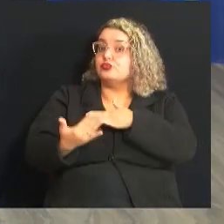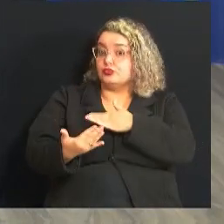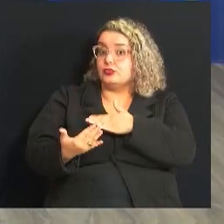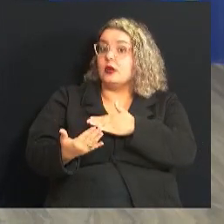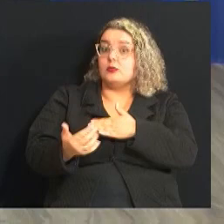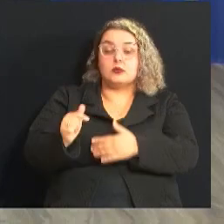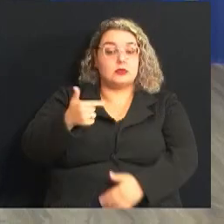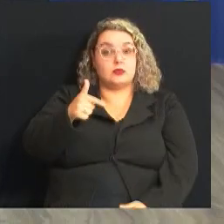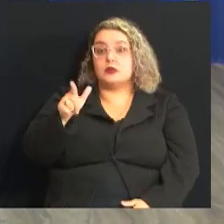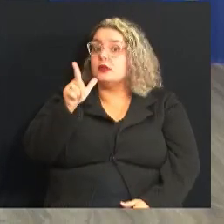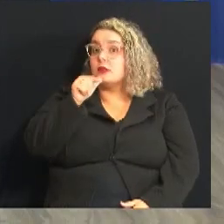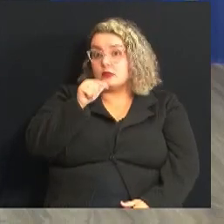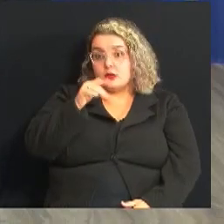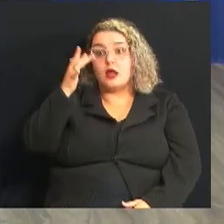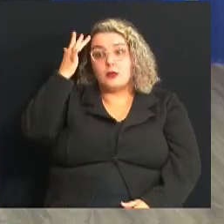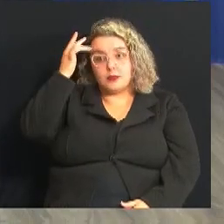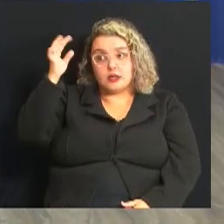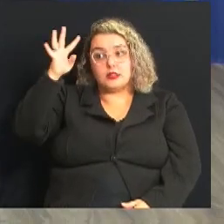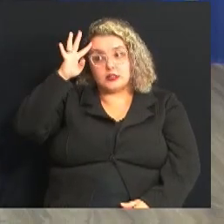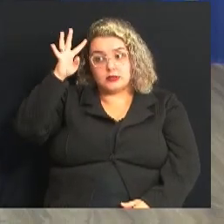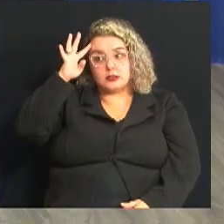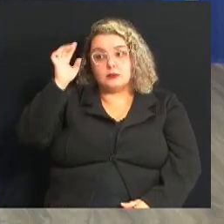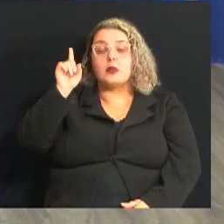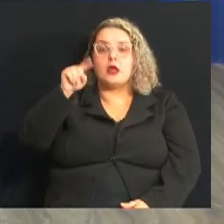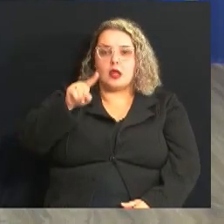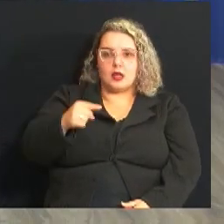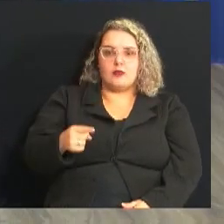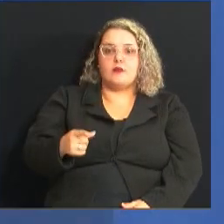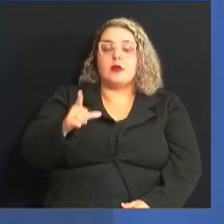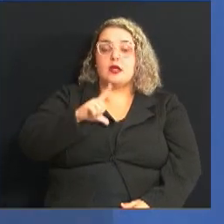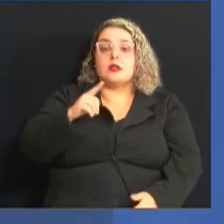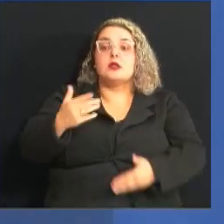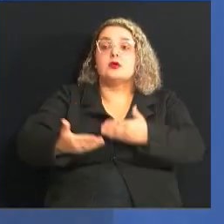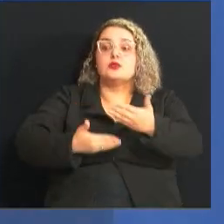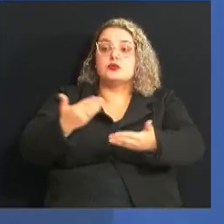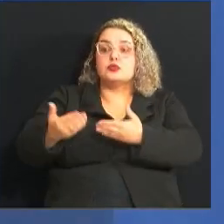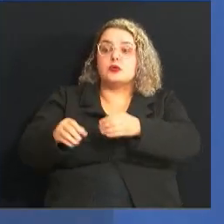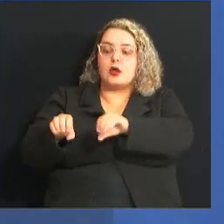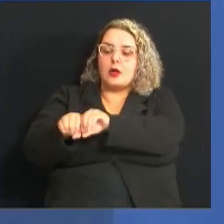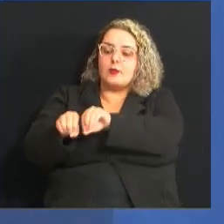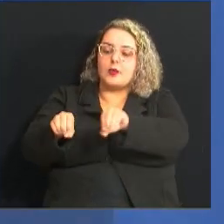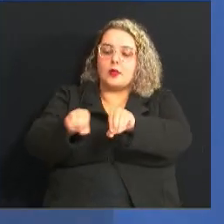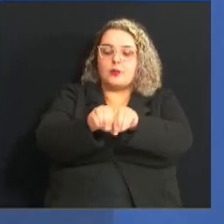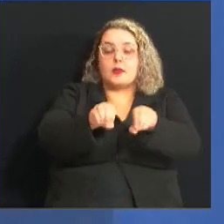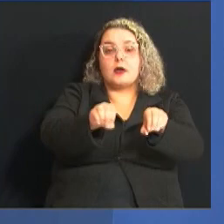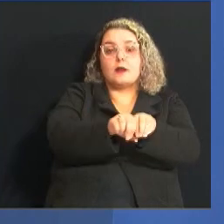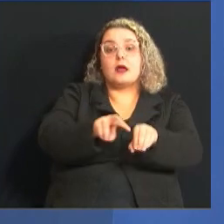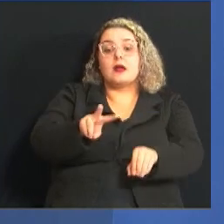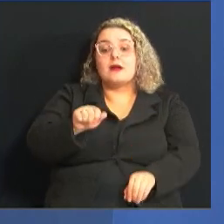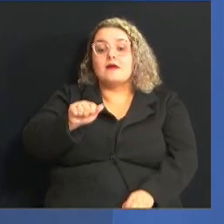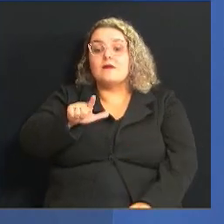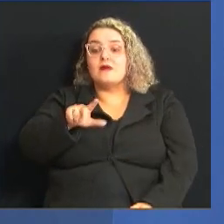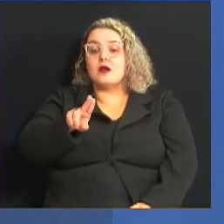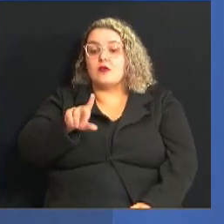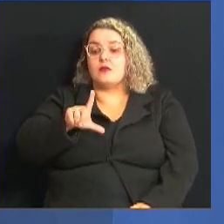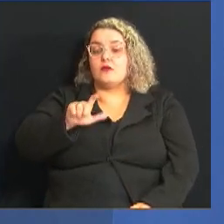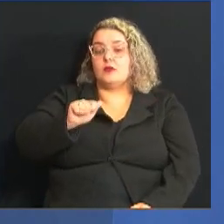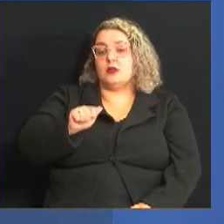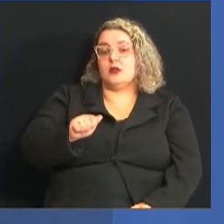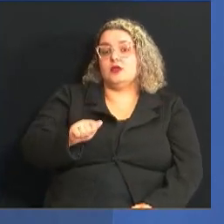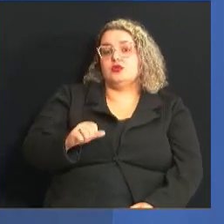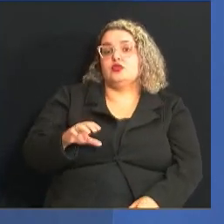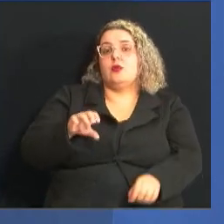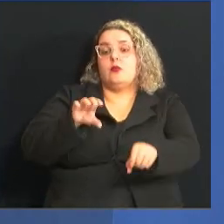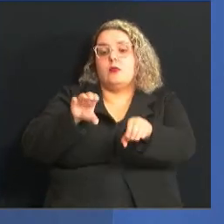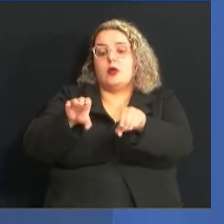ficar sem água amanhã na quarta-feira, hein? A gente vai ter um serviço de instalação de válvula de bloqueio realizado pela Sanasa.